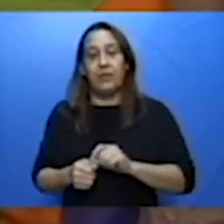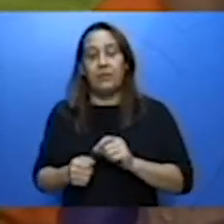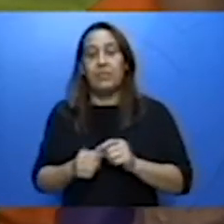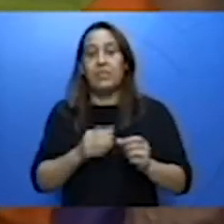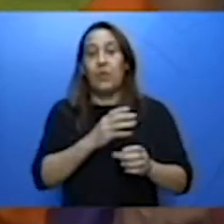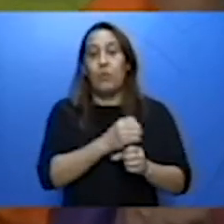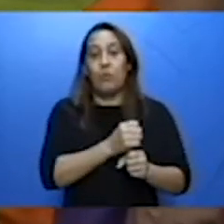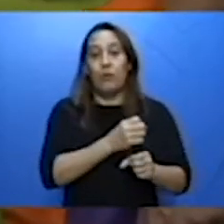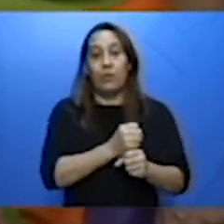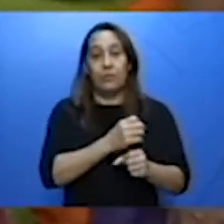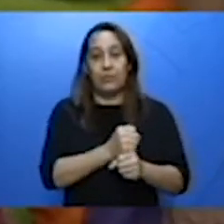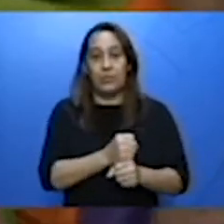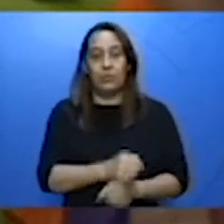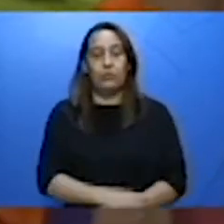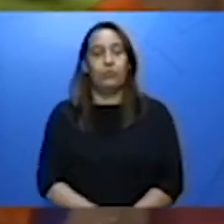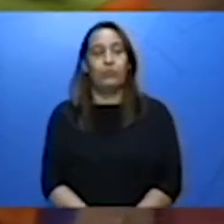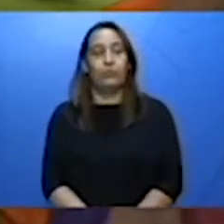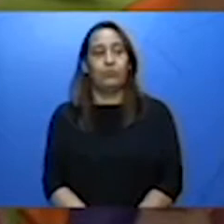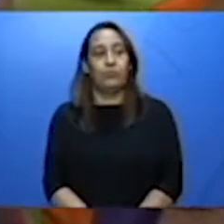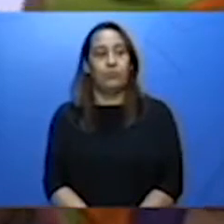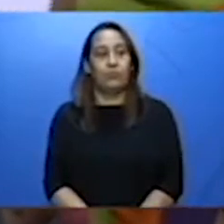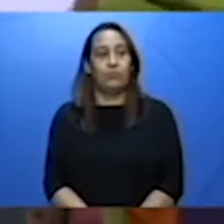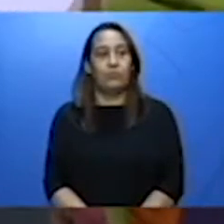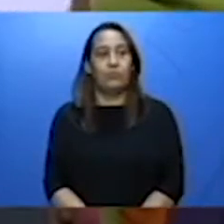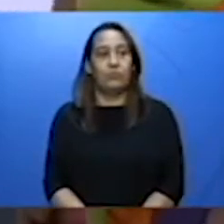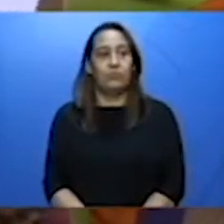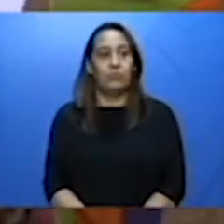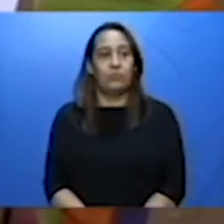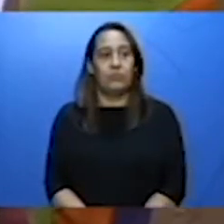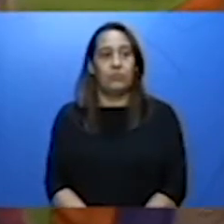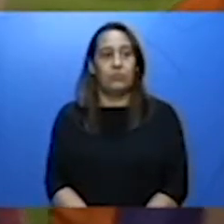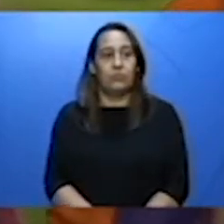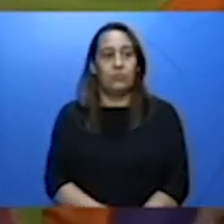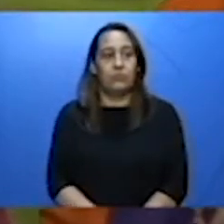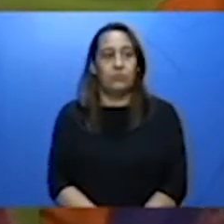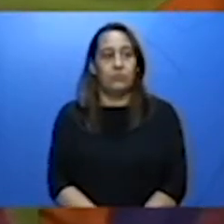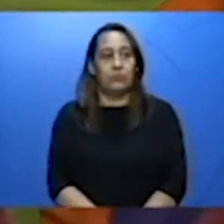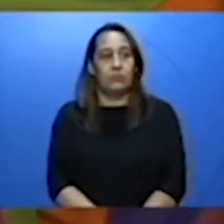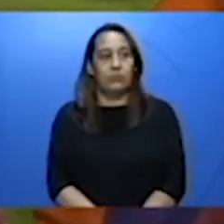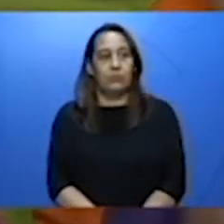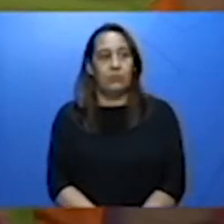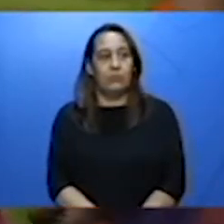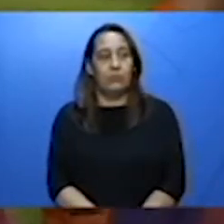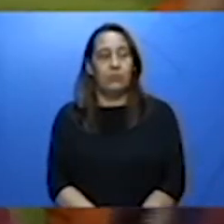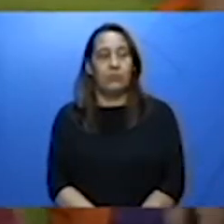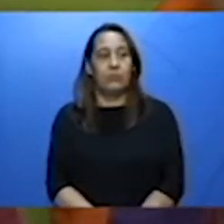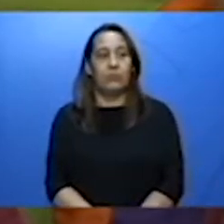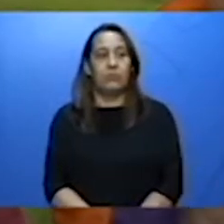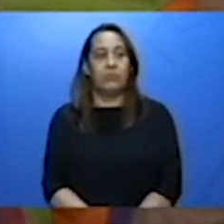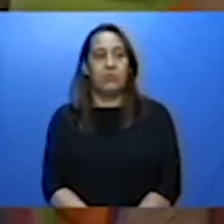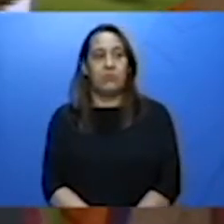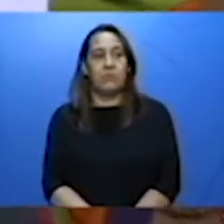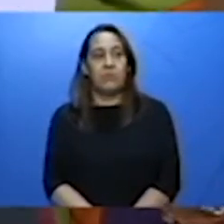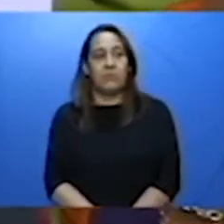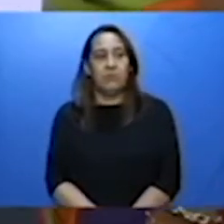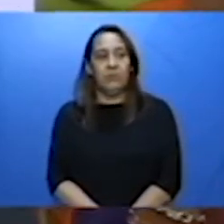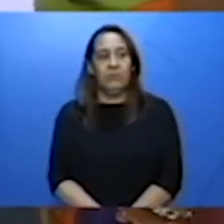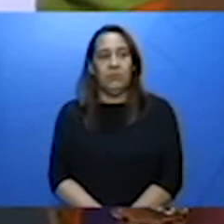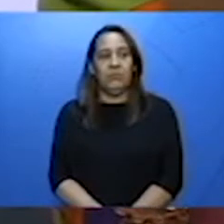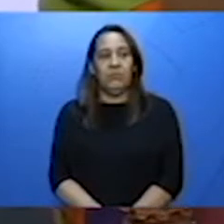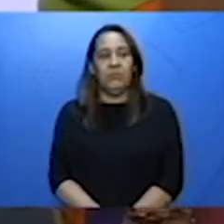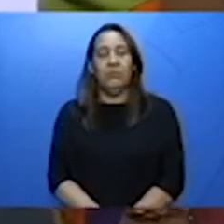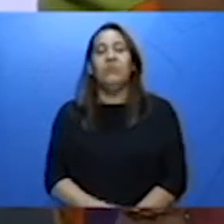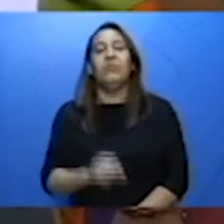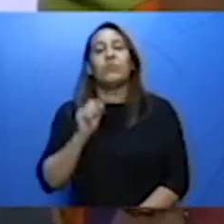sinalzinho aqui, tá? Faz lá bem bonitinho. E aí, que eu sei, gente, que a gente já vem estudando há bastante